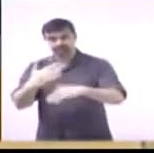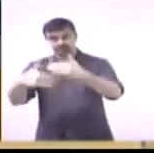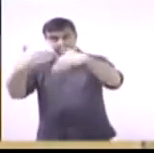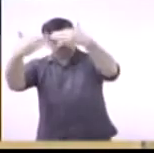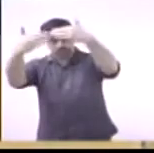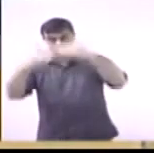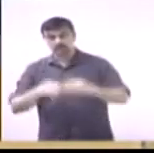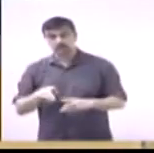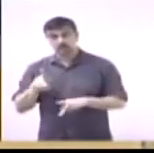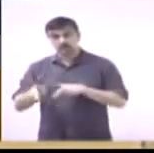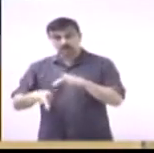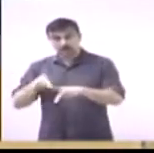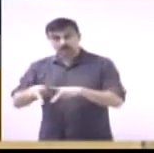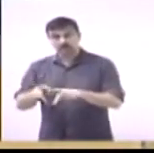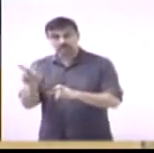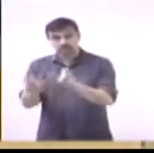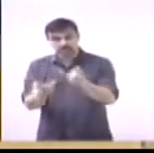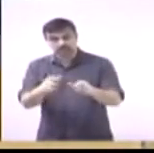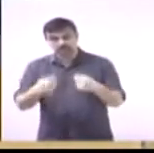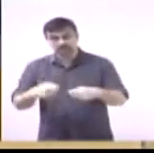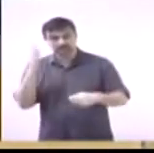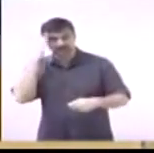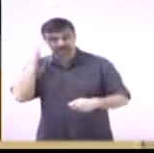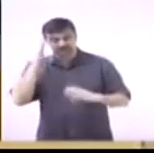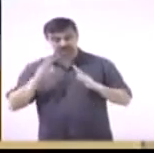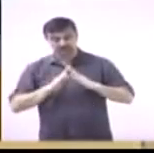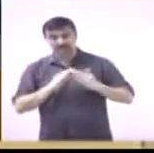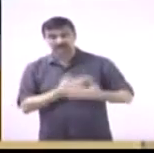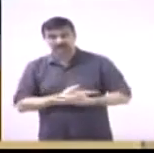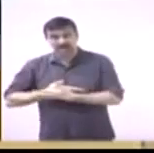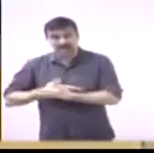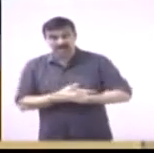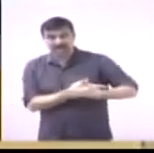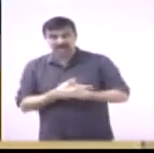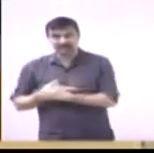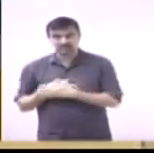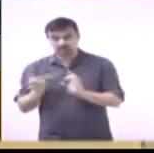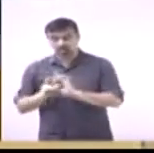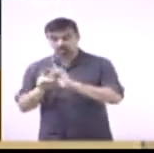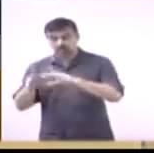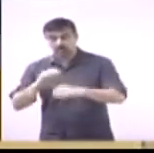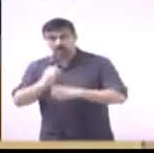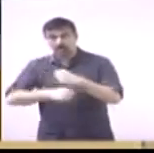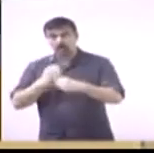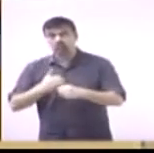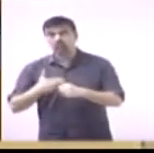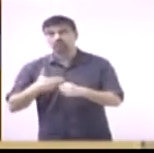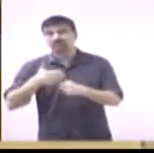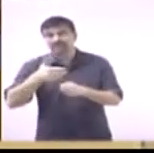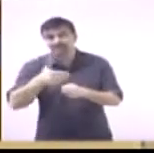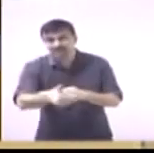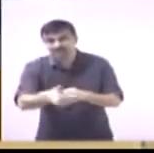saibam que a creche ela é opcional, mas a partir do ano que vem, e com a